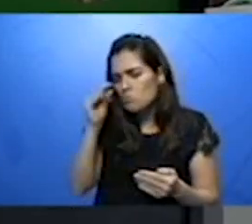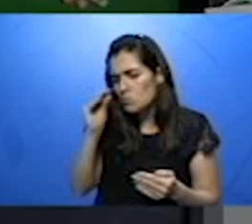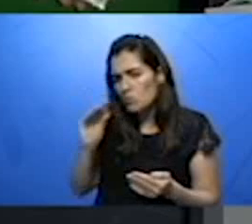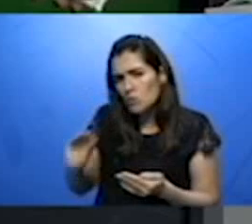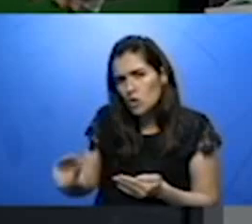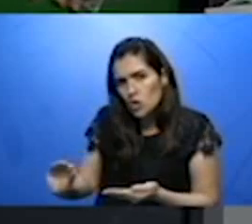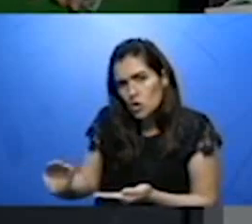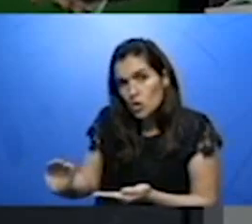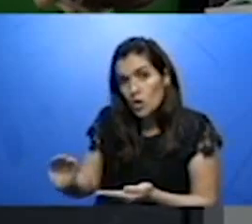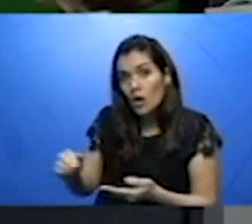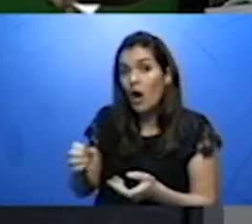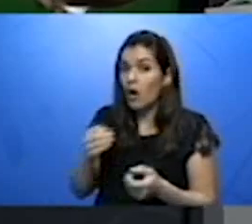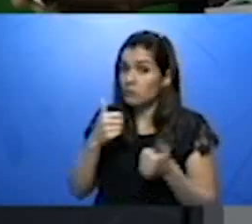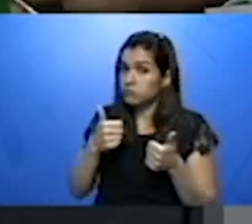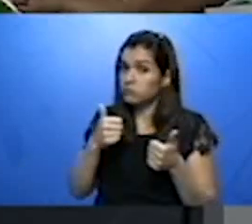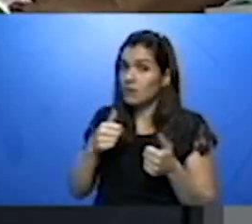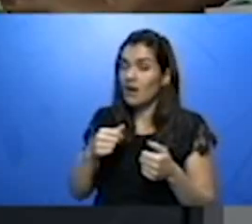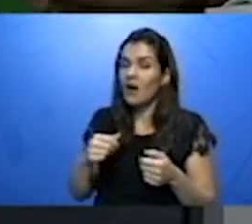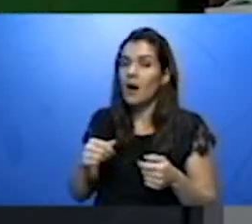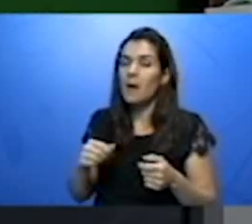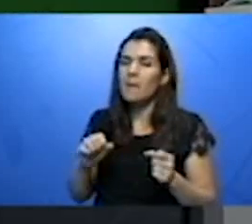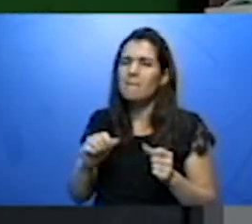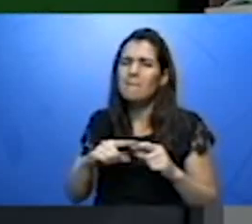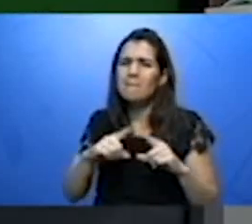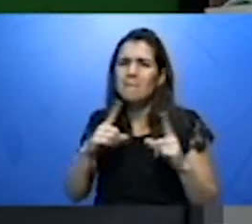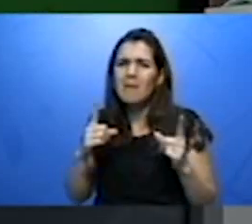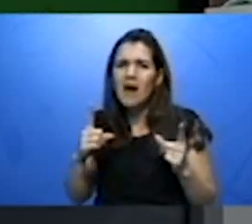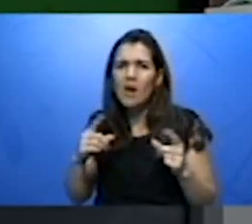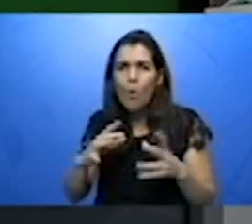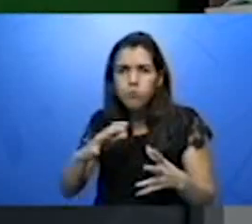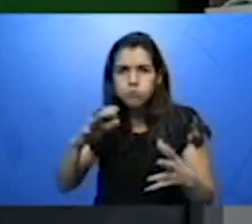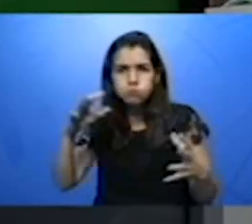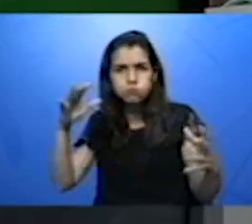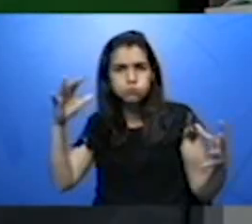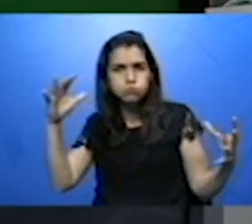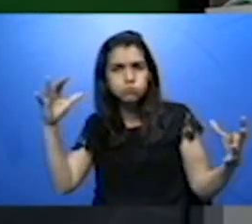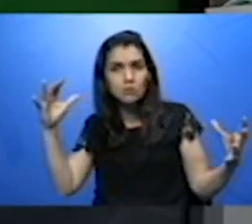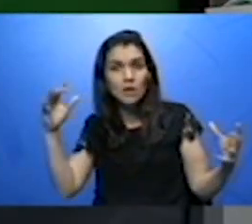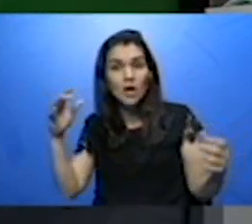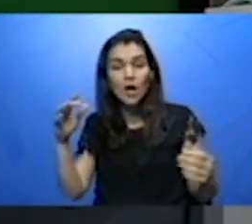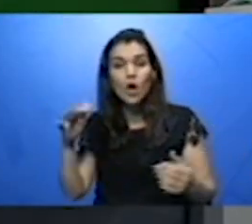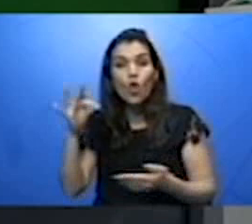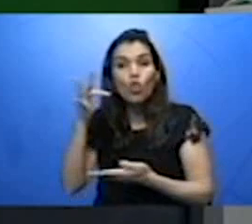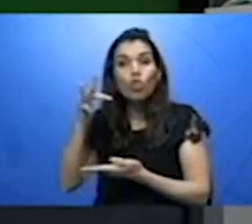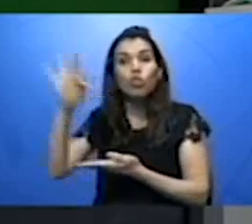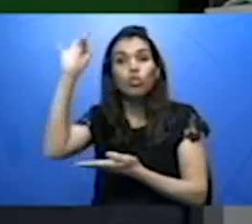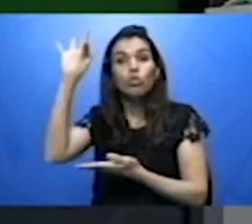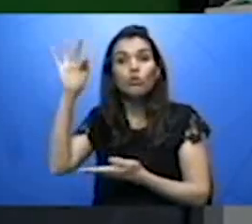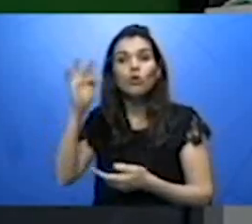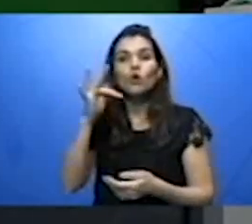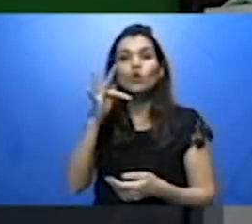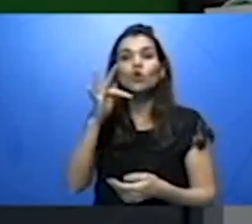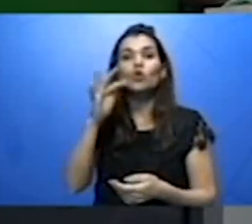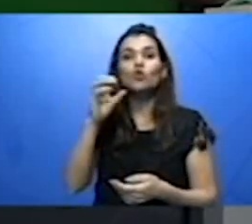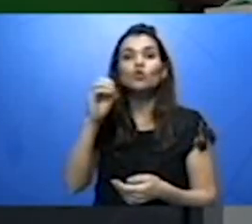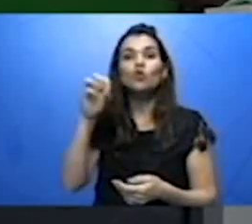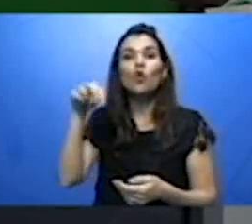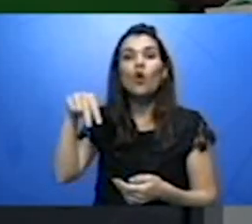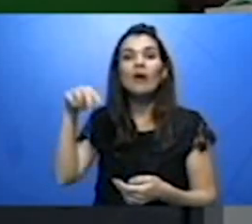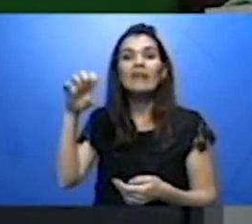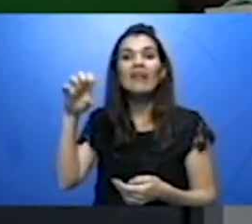mais adulto e mais gordinho Tonelada tá e o que que é uma tonelada mesmo Professor olha aqui ó